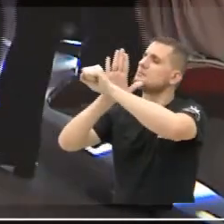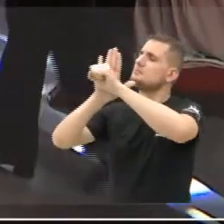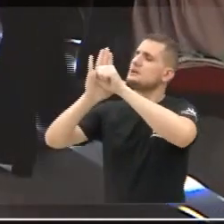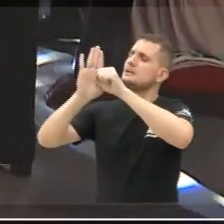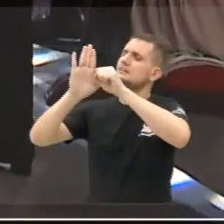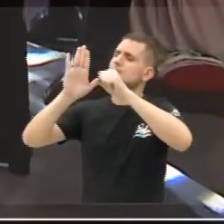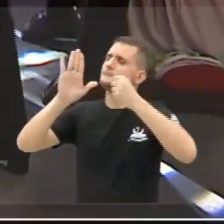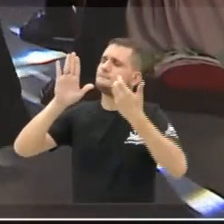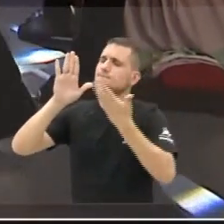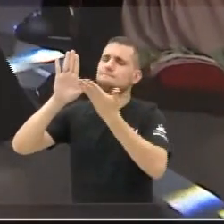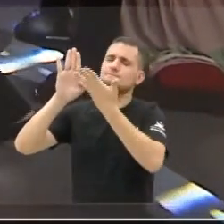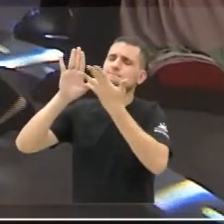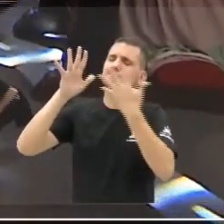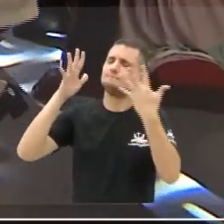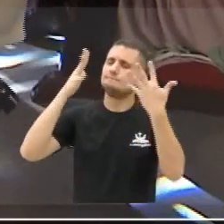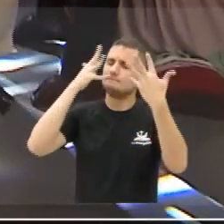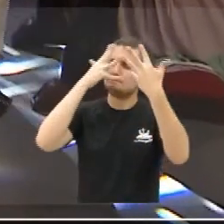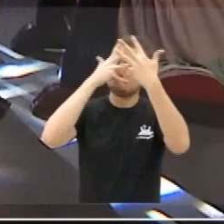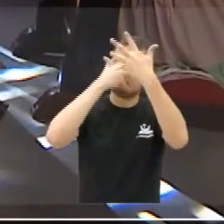sacramento.